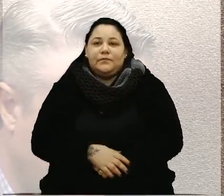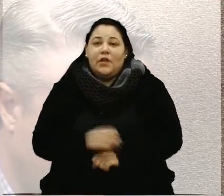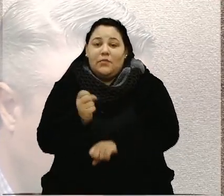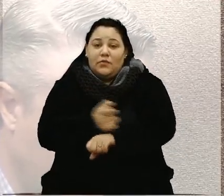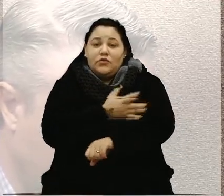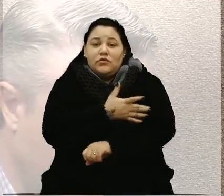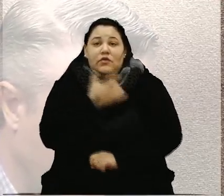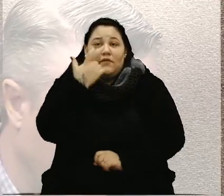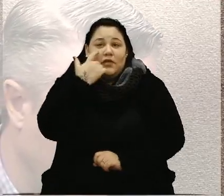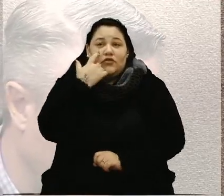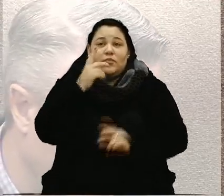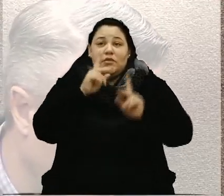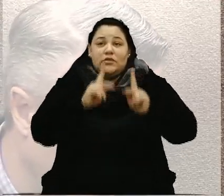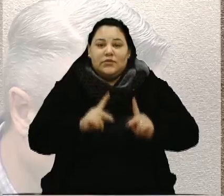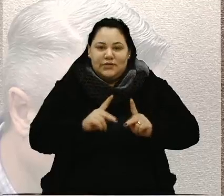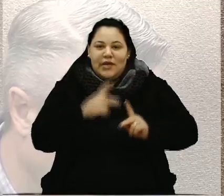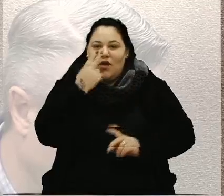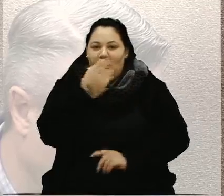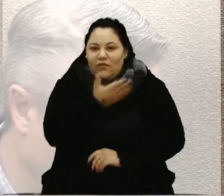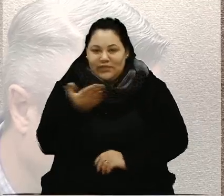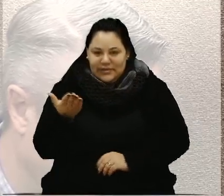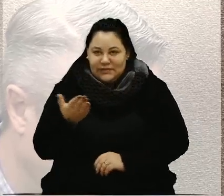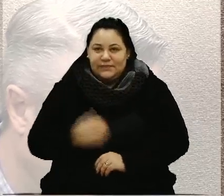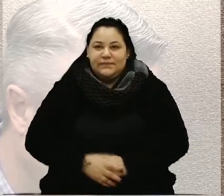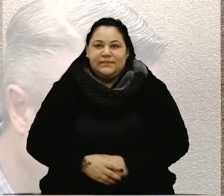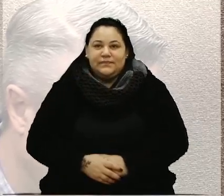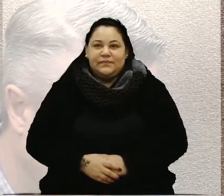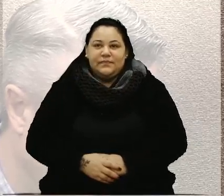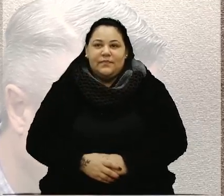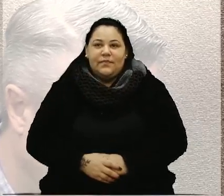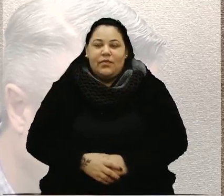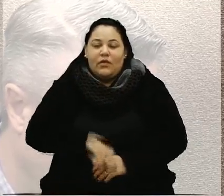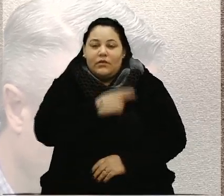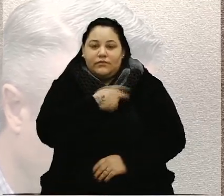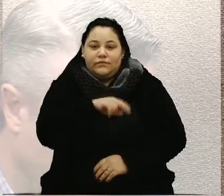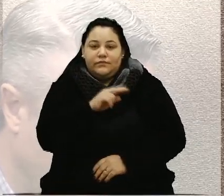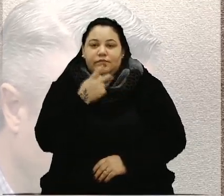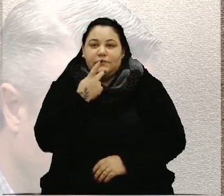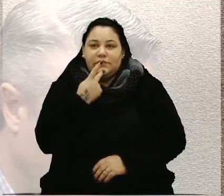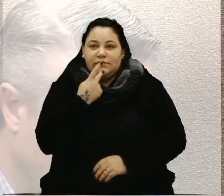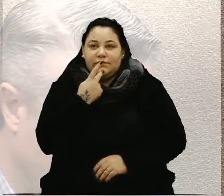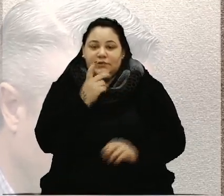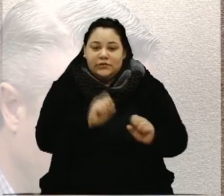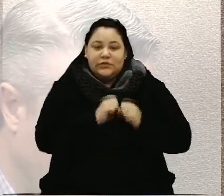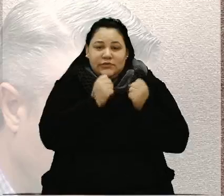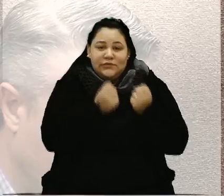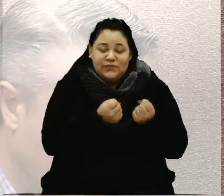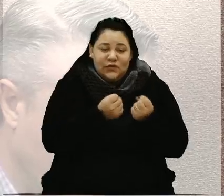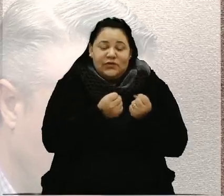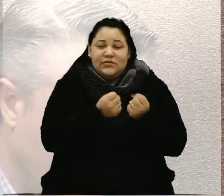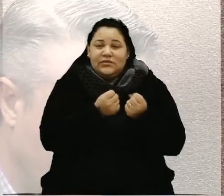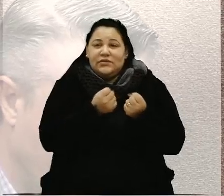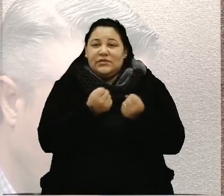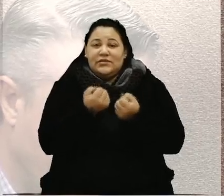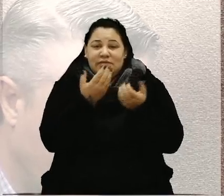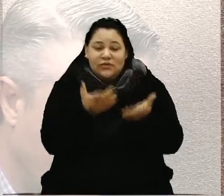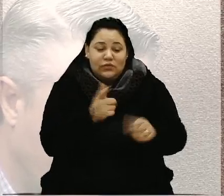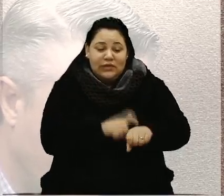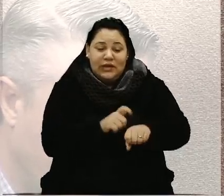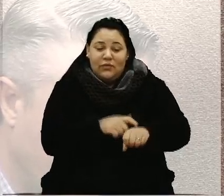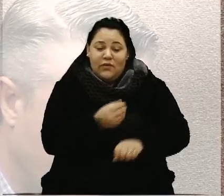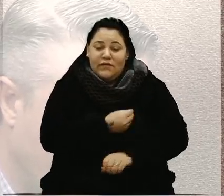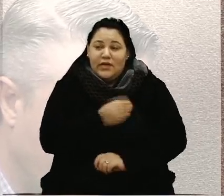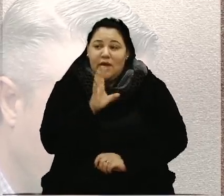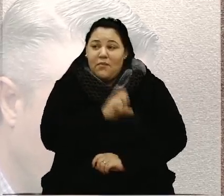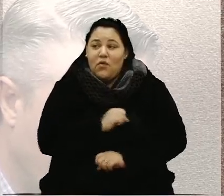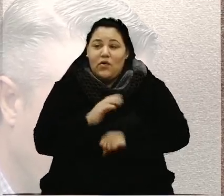vejo pessoas como vocês, elogiosamente falando, que dedicam seu tempo, sua vida, seu amor, seu carinho,